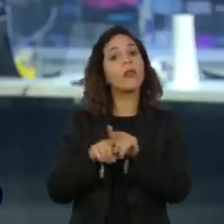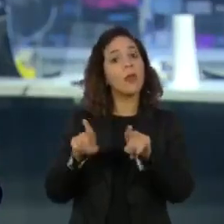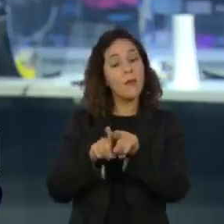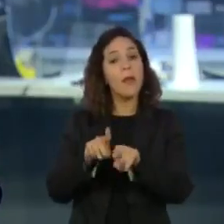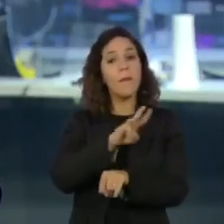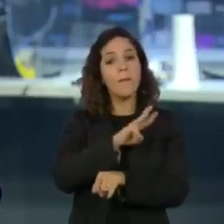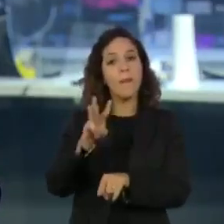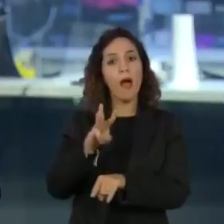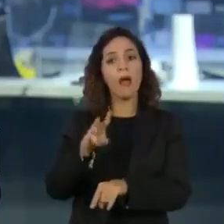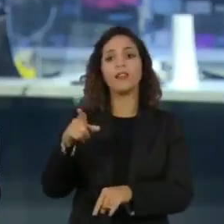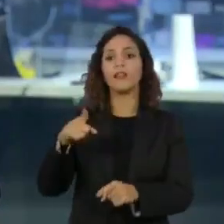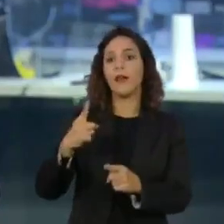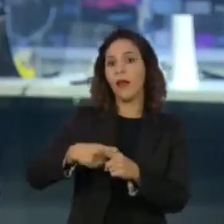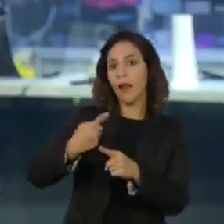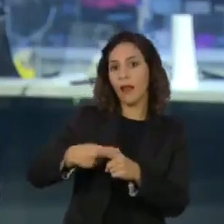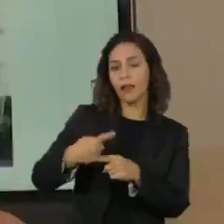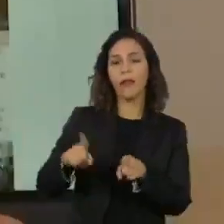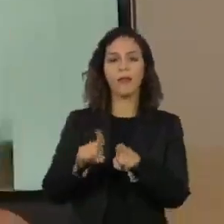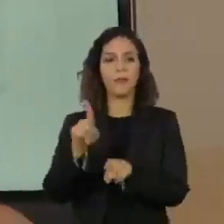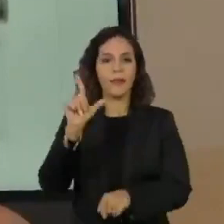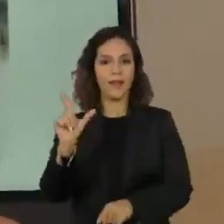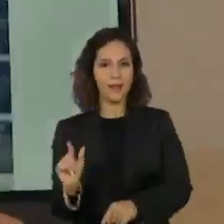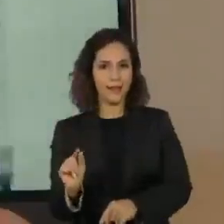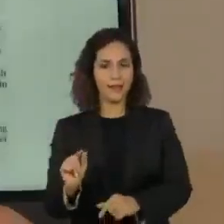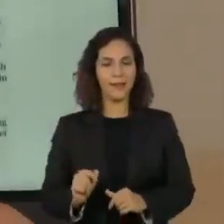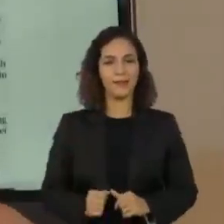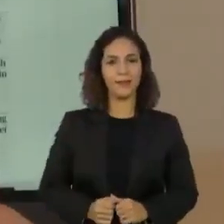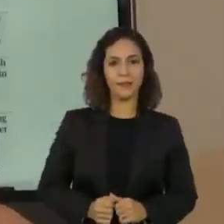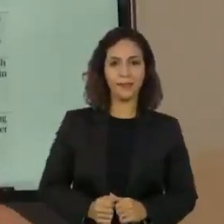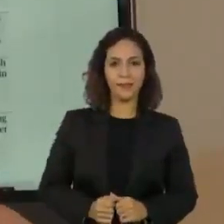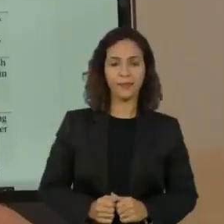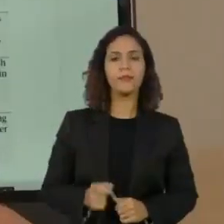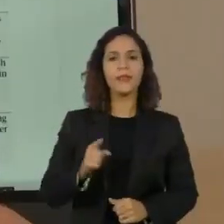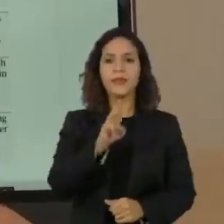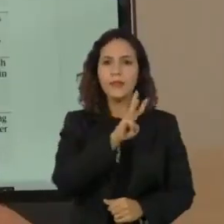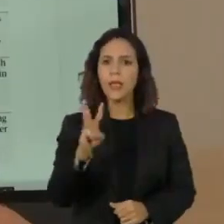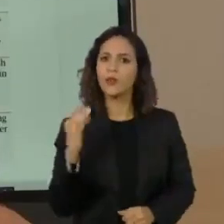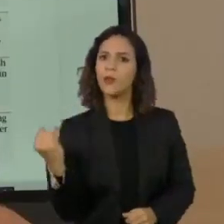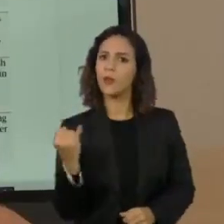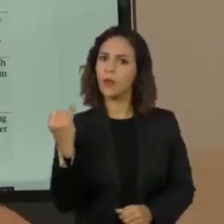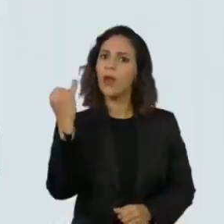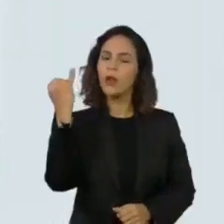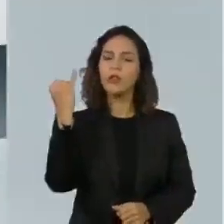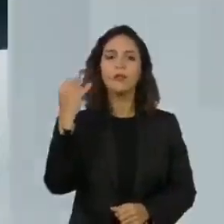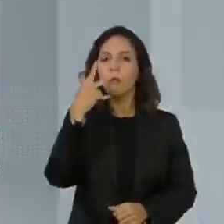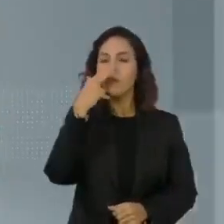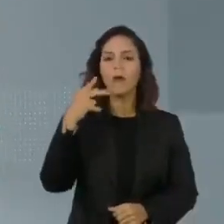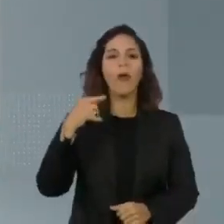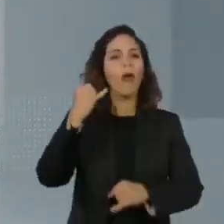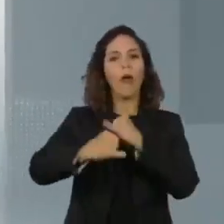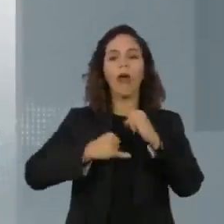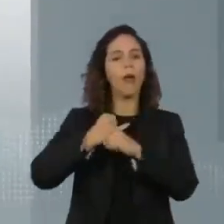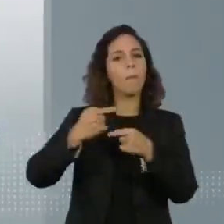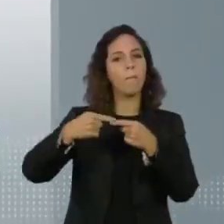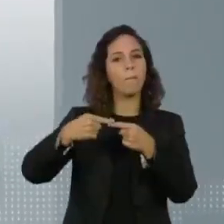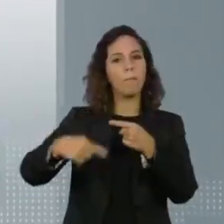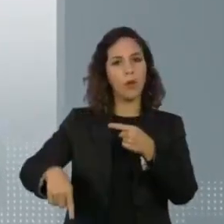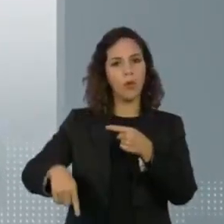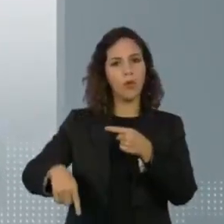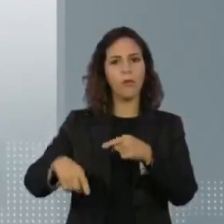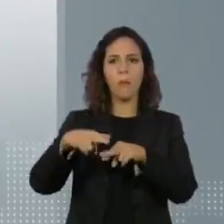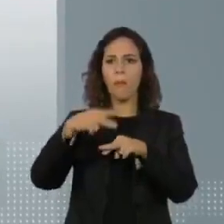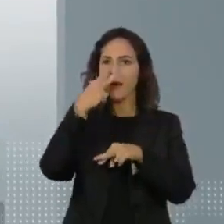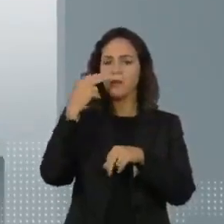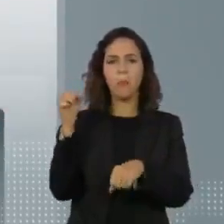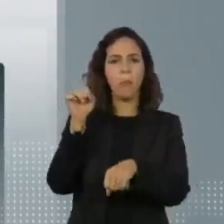páginas de países como Inglaterra Itália em sites importantes ficaram offline após uma